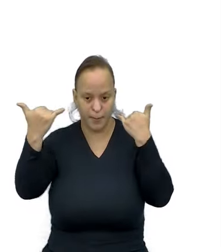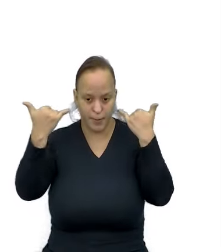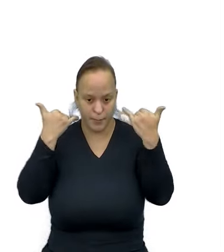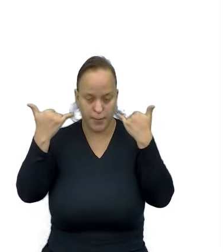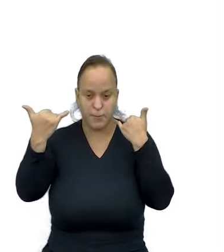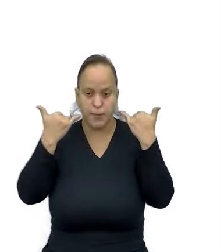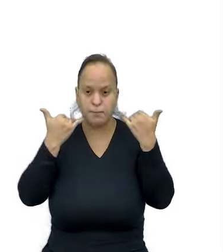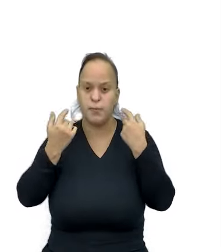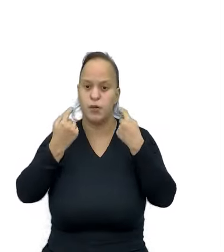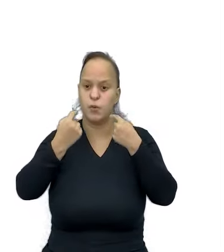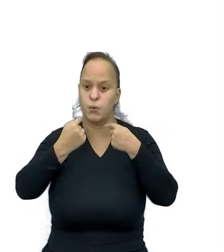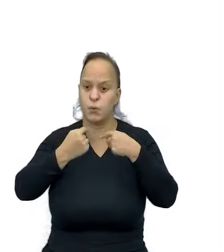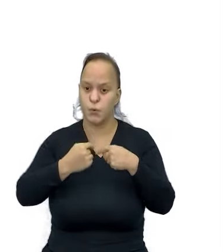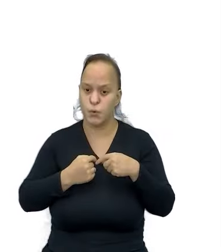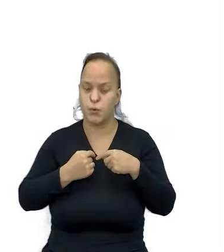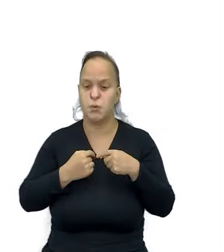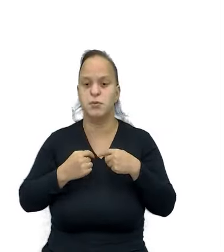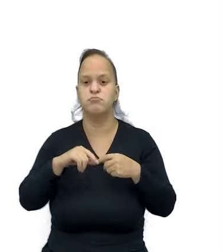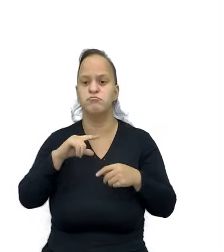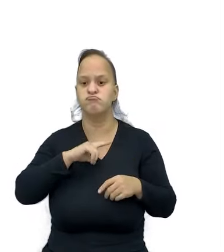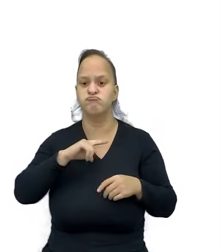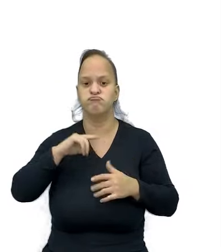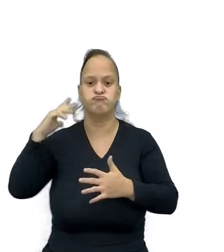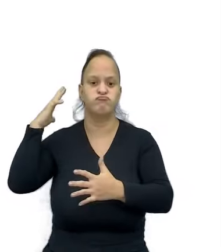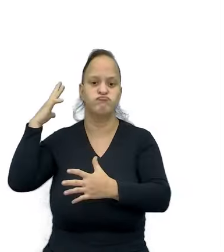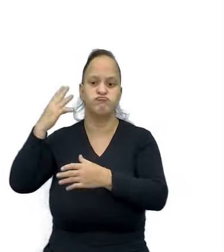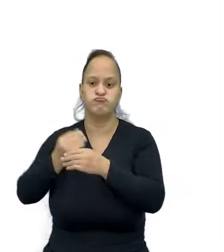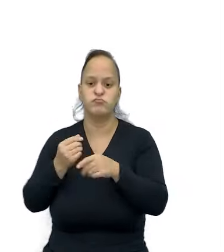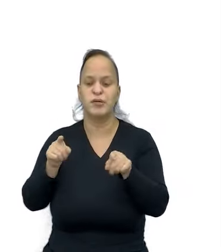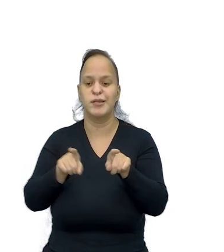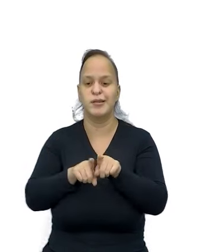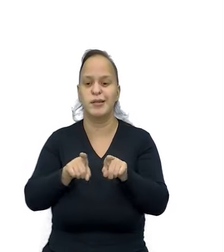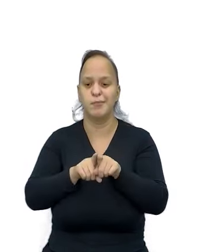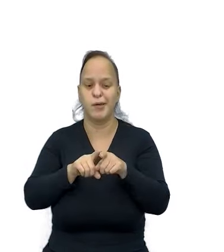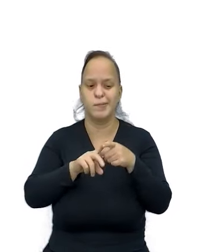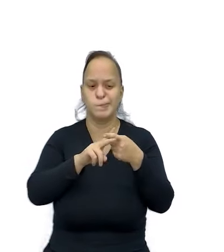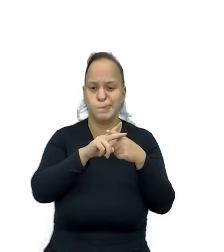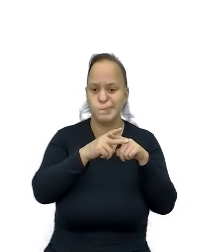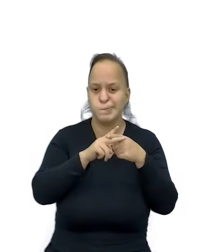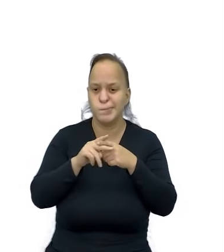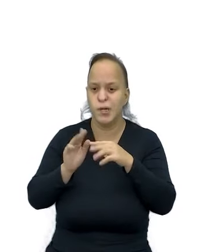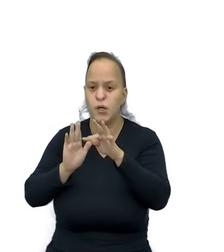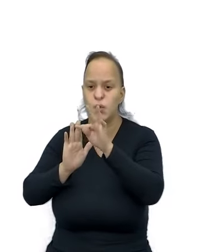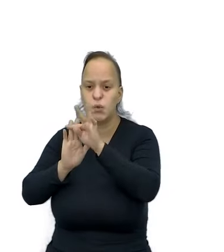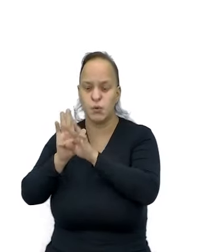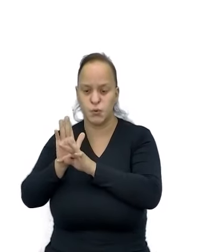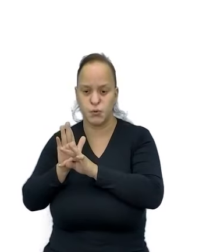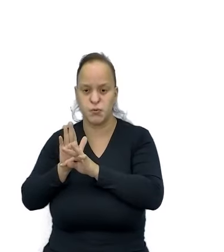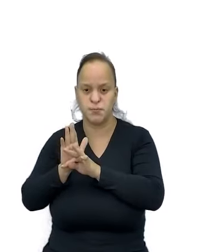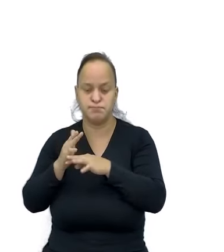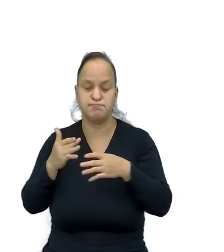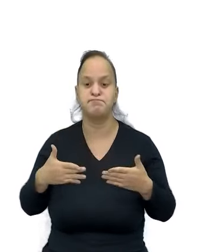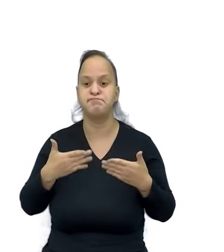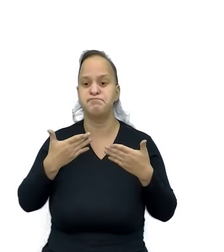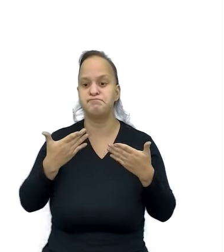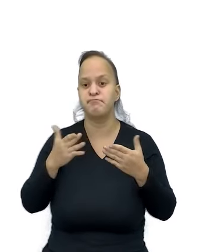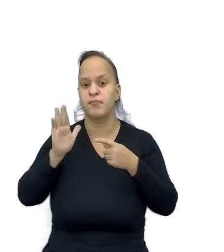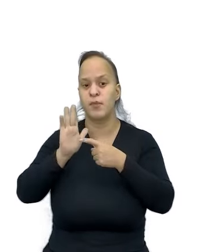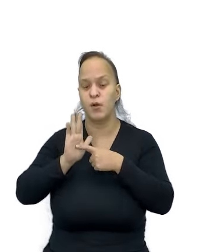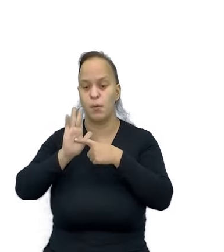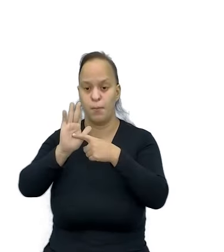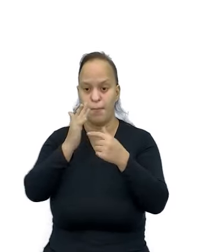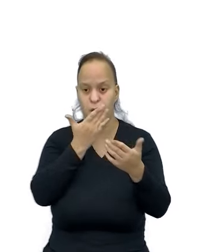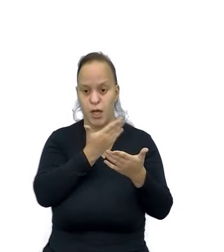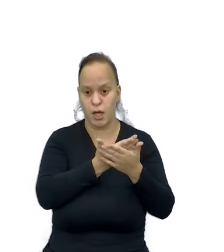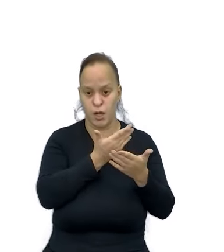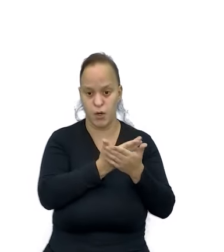ter dentro aí dessa revisão e edição do texto que será produzido por ele. Bom, eu trouxe aqui a aula